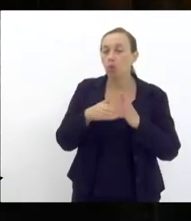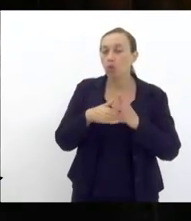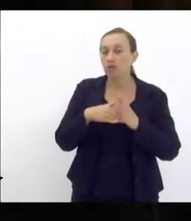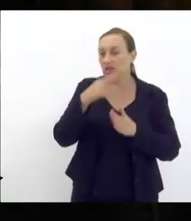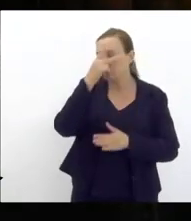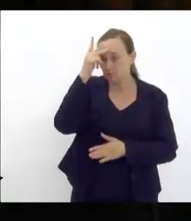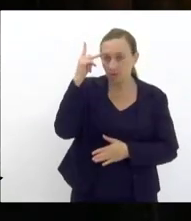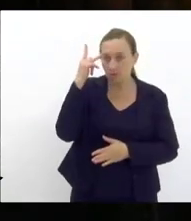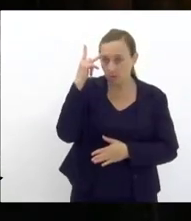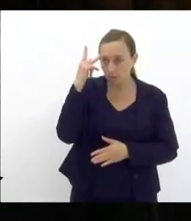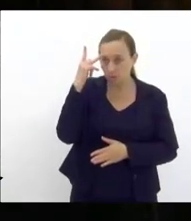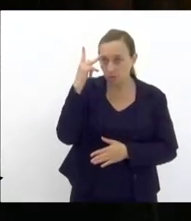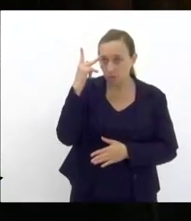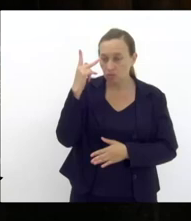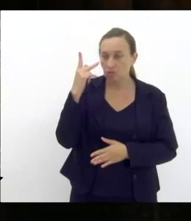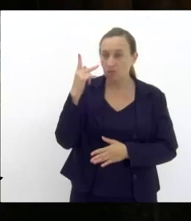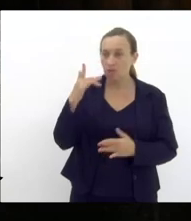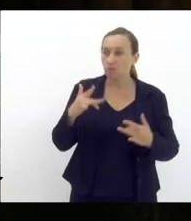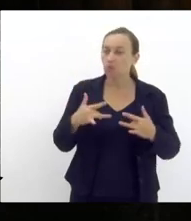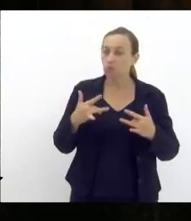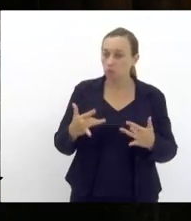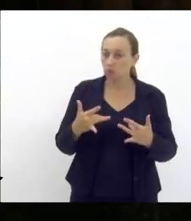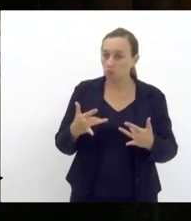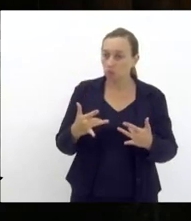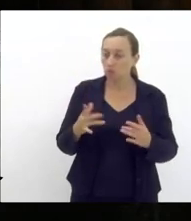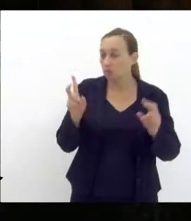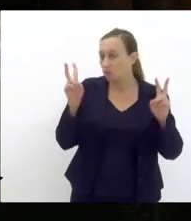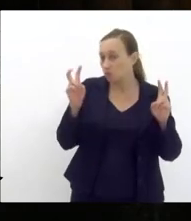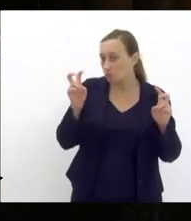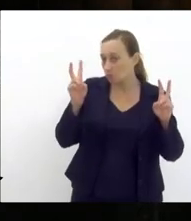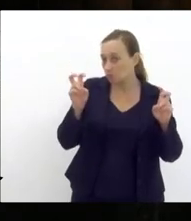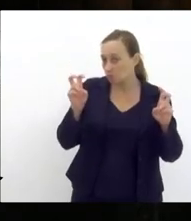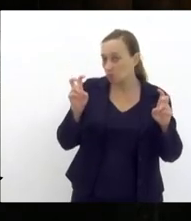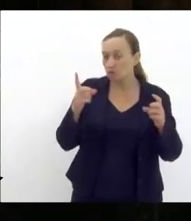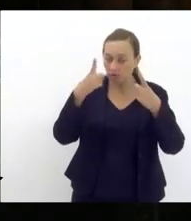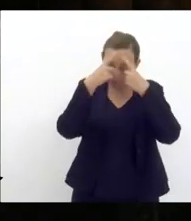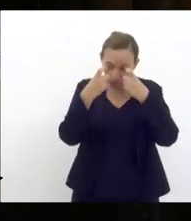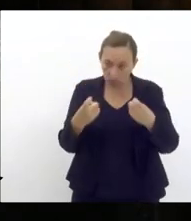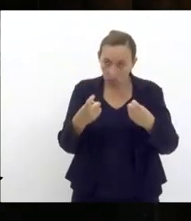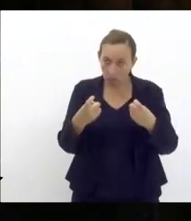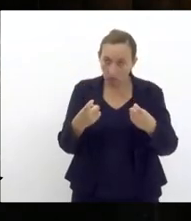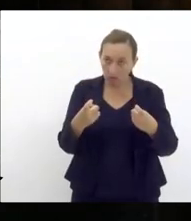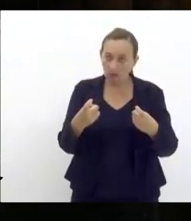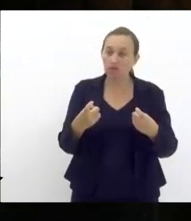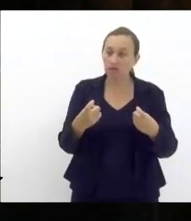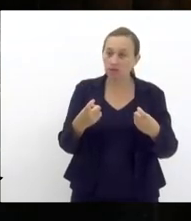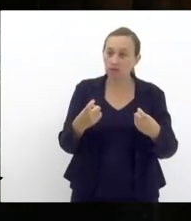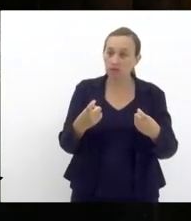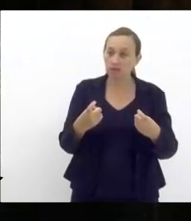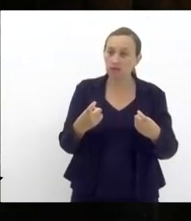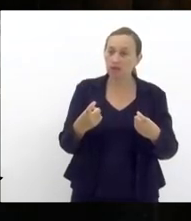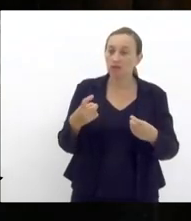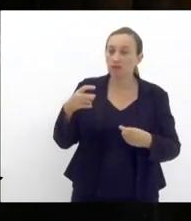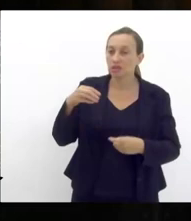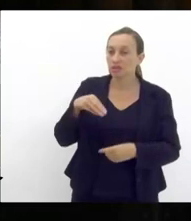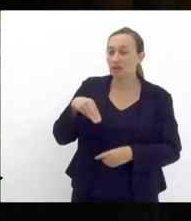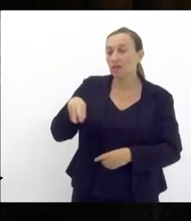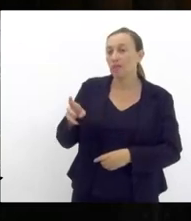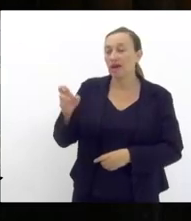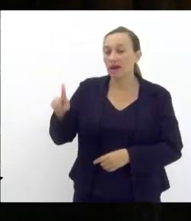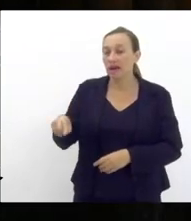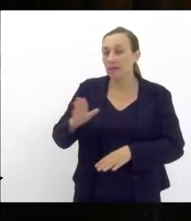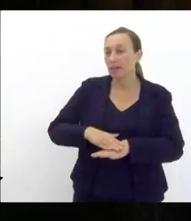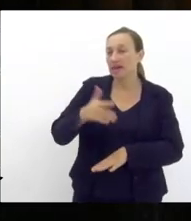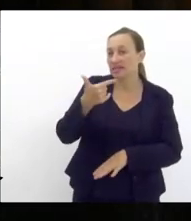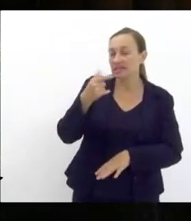que se solidarizaram com a situação de violência que passamos na Maré com mais de 70 mulheres